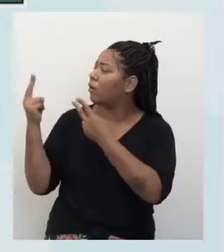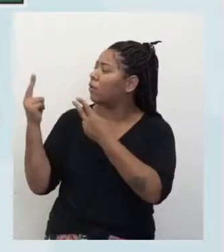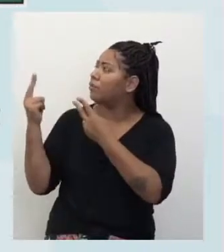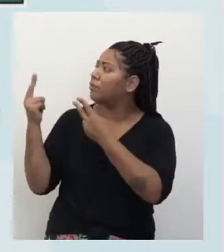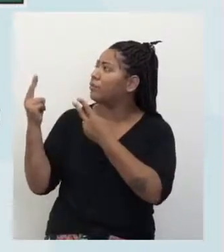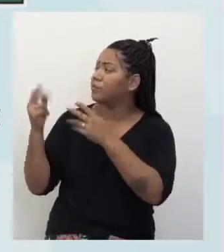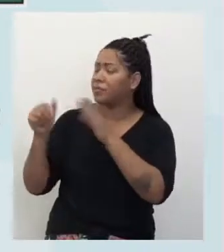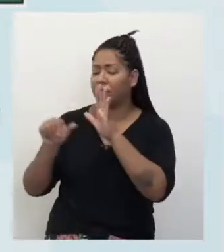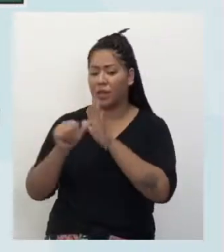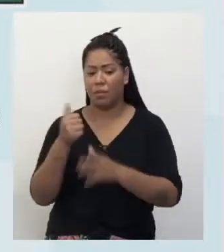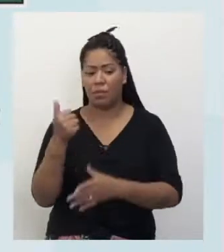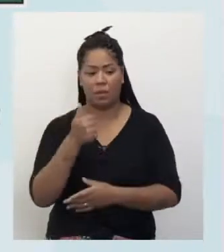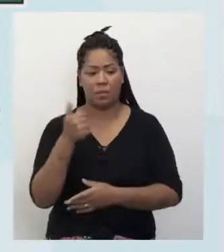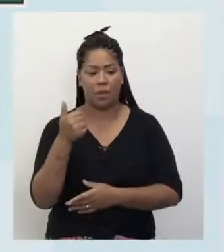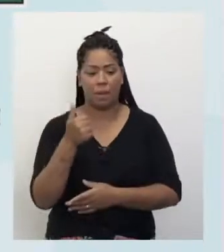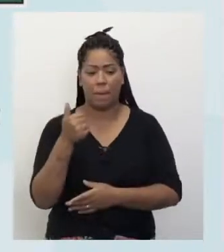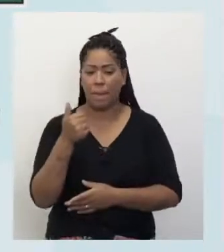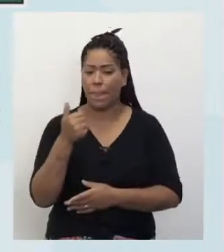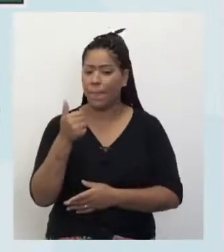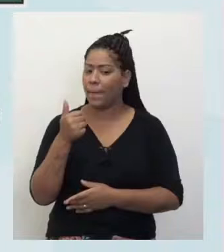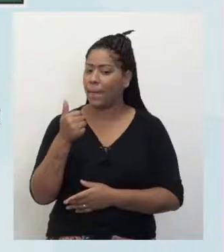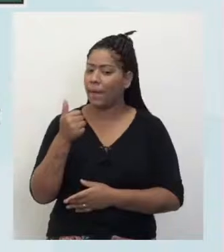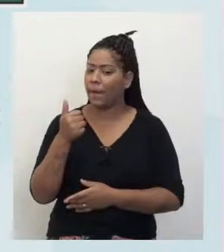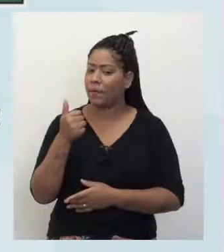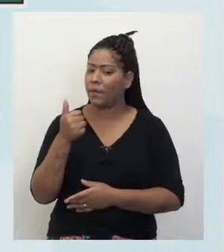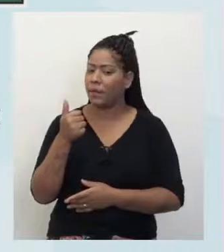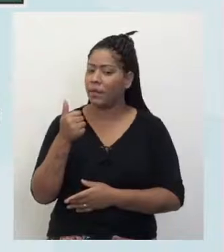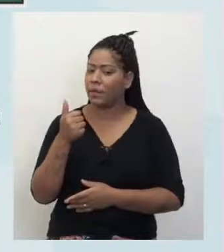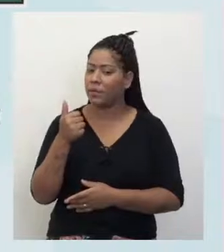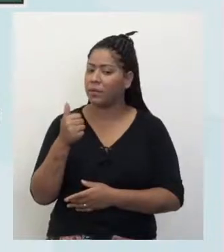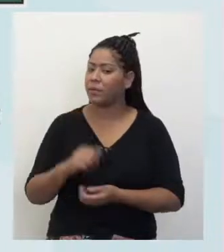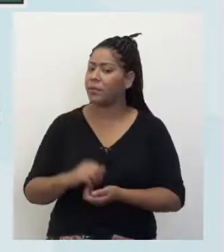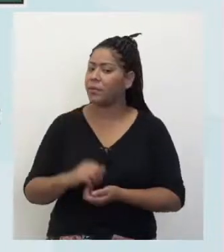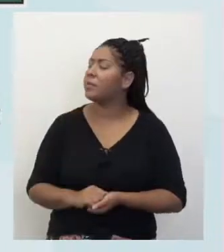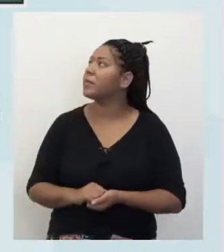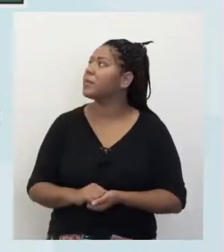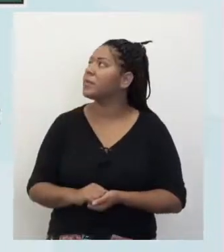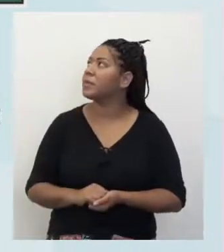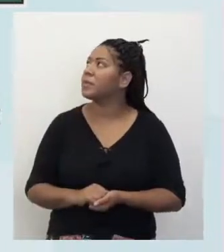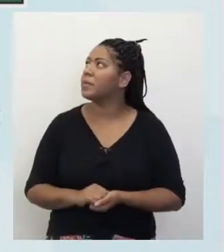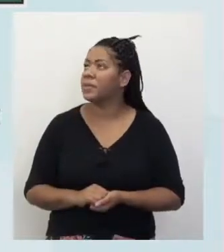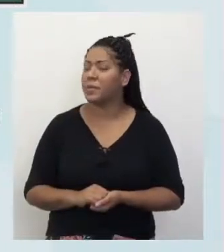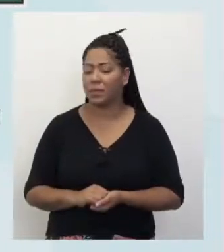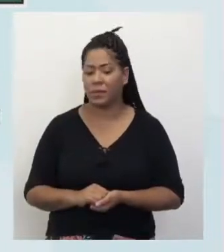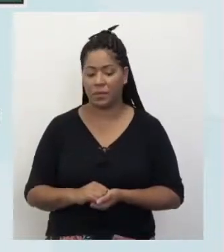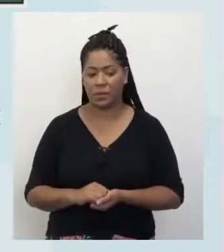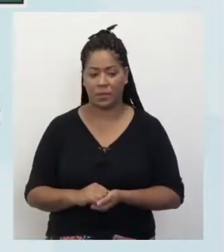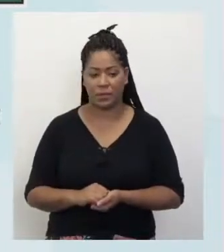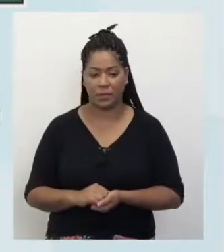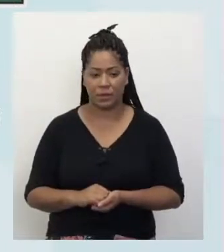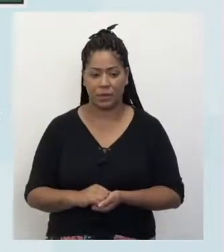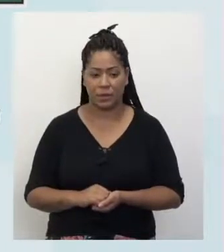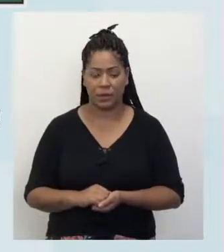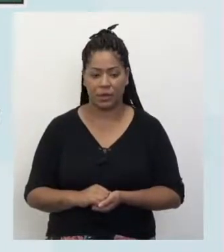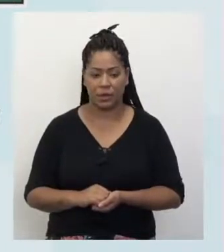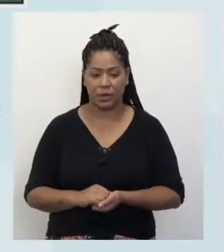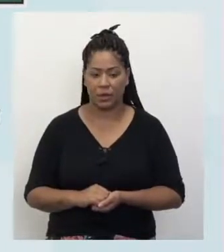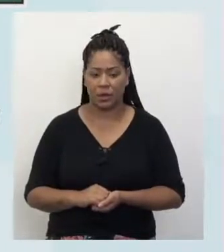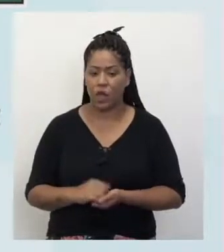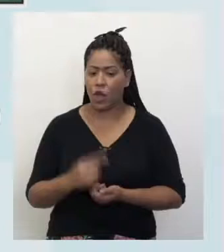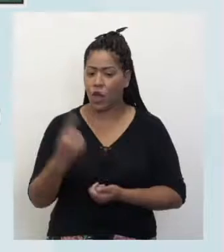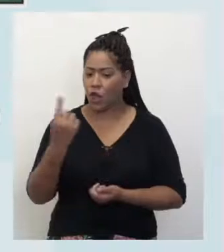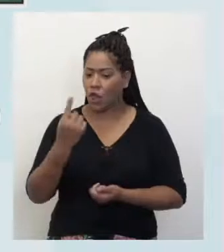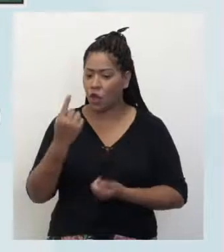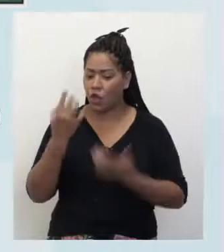O primeiro é uma tirinha, eu vou fazer a leitura da tirinha para vocês. Bom, nós temos aí então dois